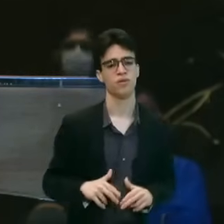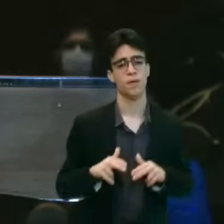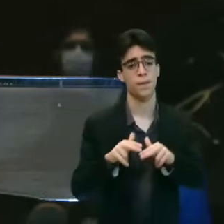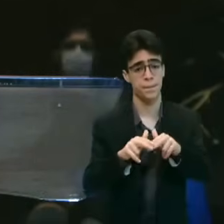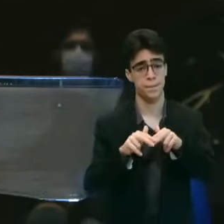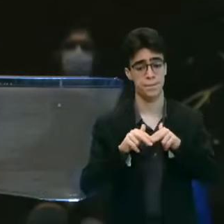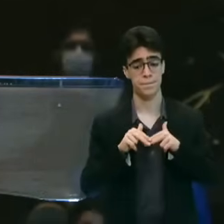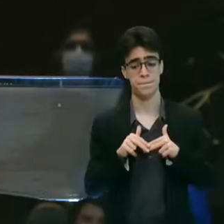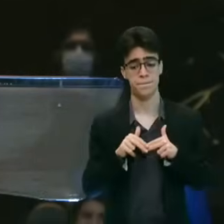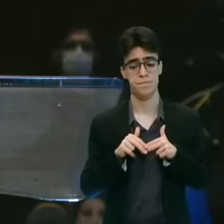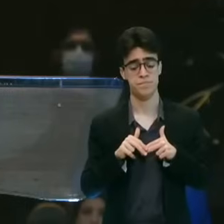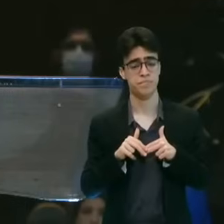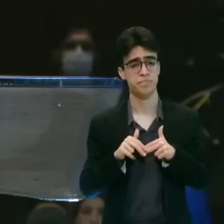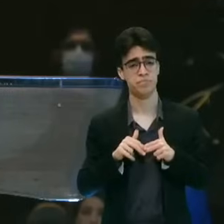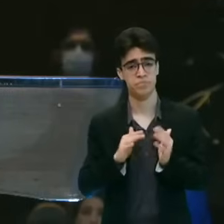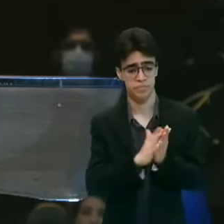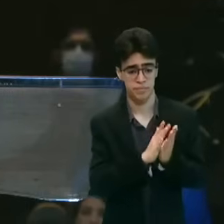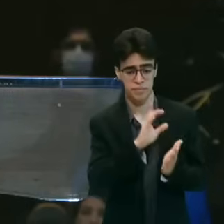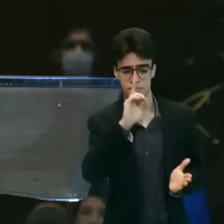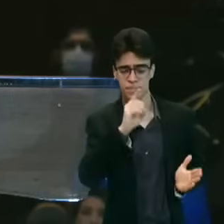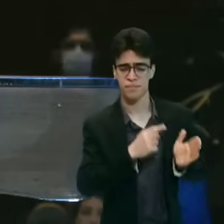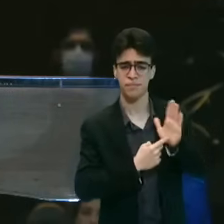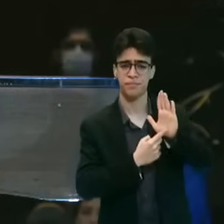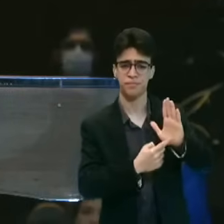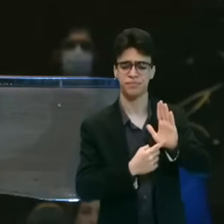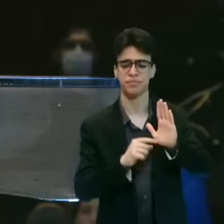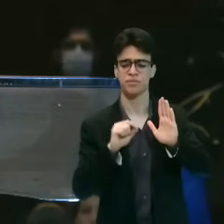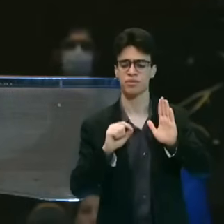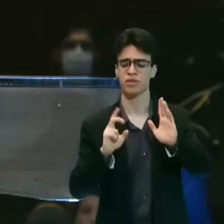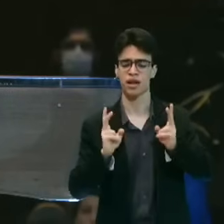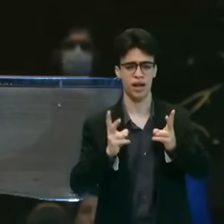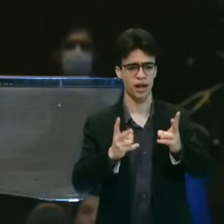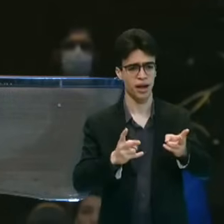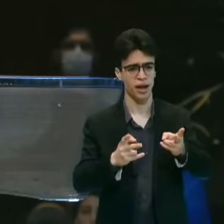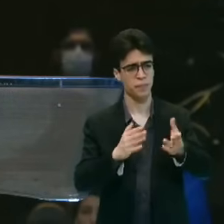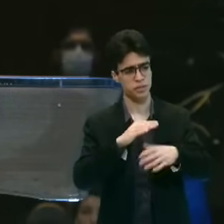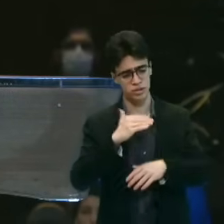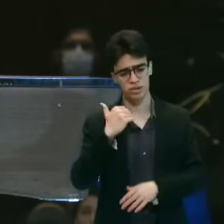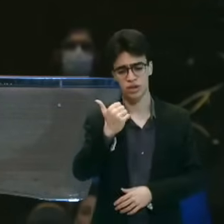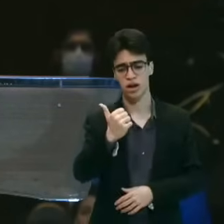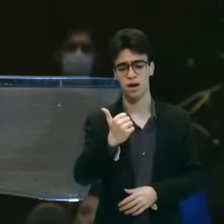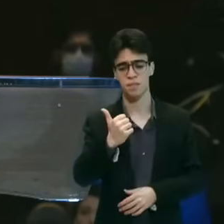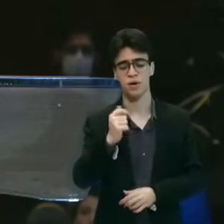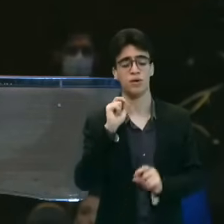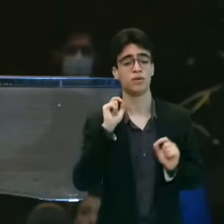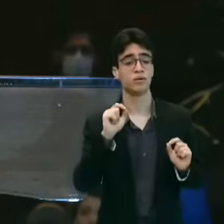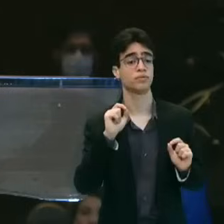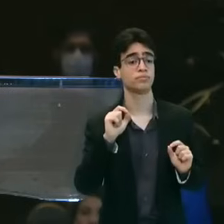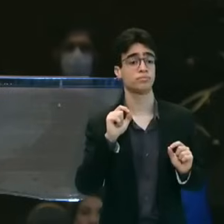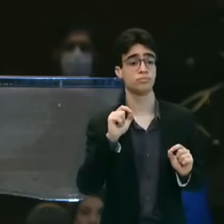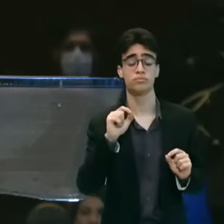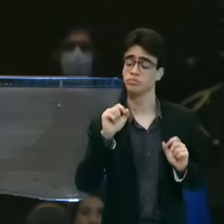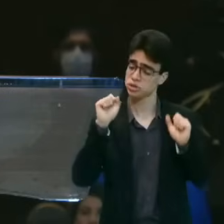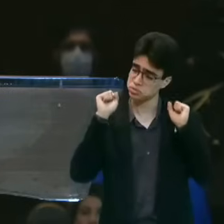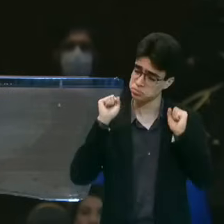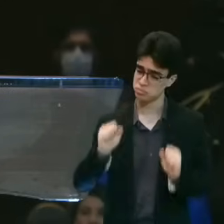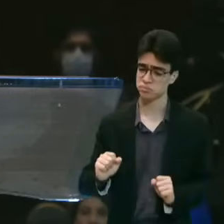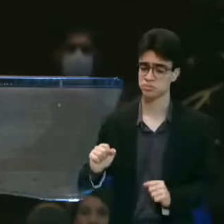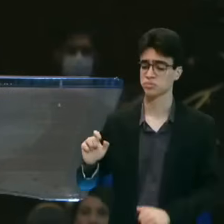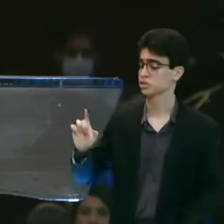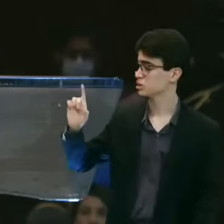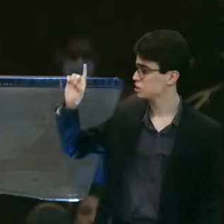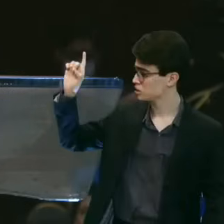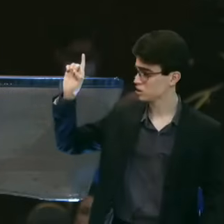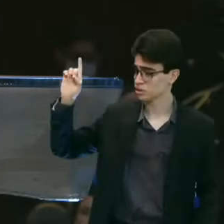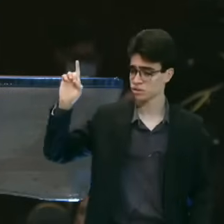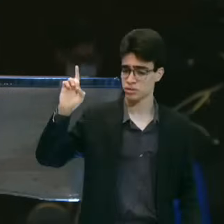Senhor, na sua palavra, vai sempre nos convidar a deixá-lo conduzir a nossa vida,